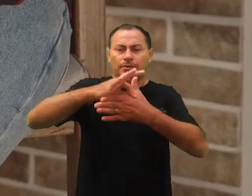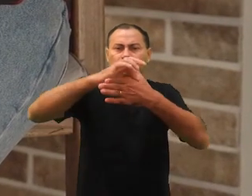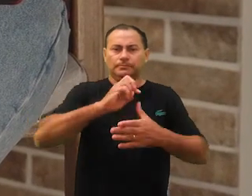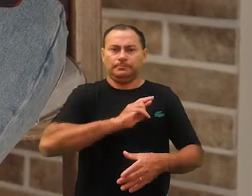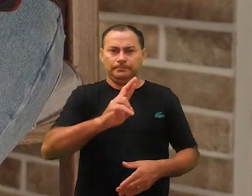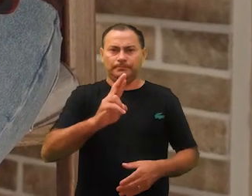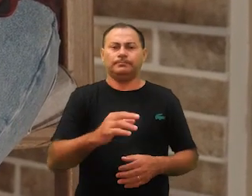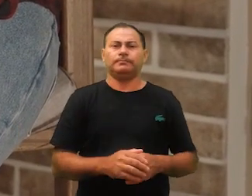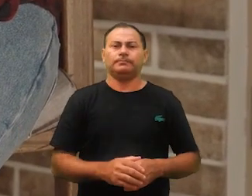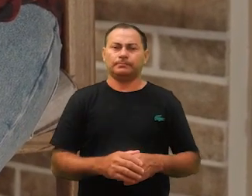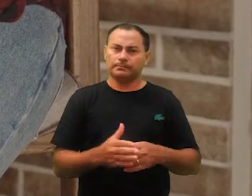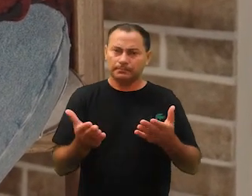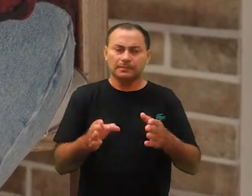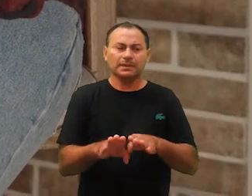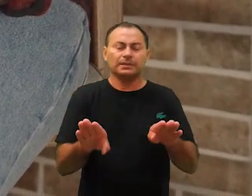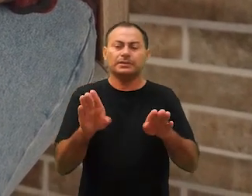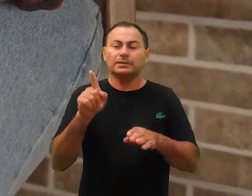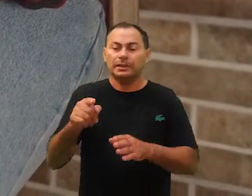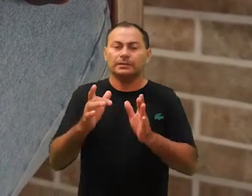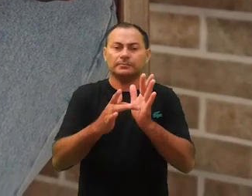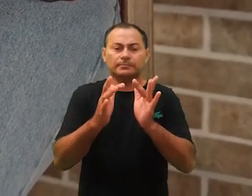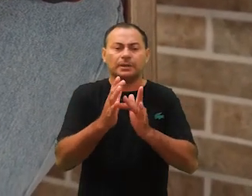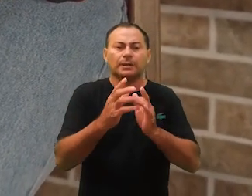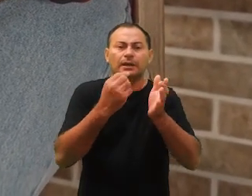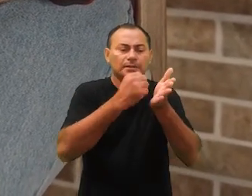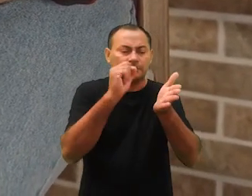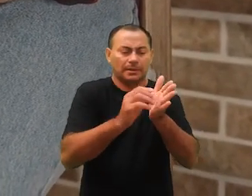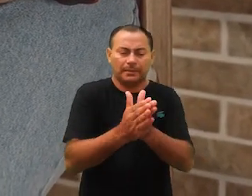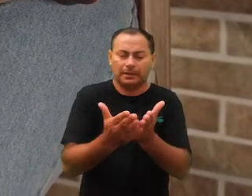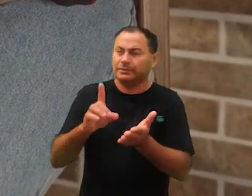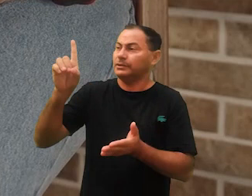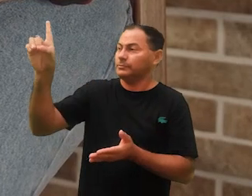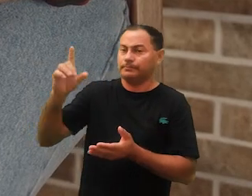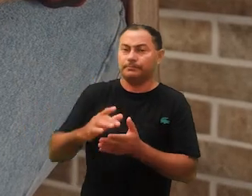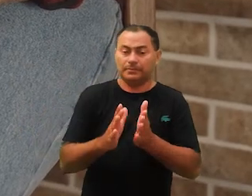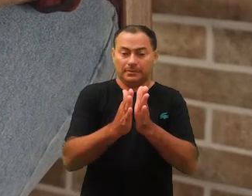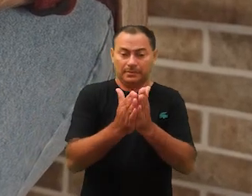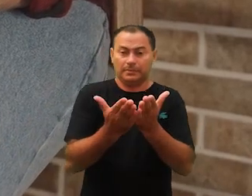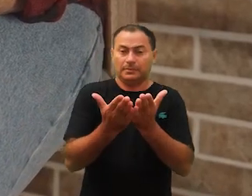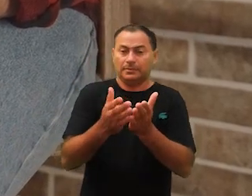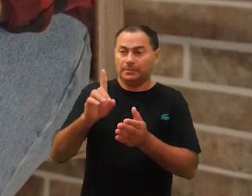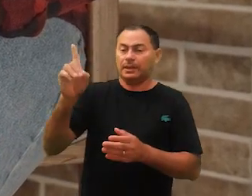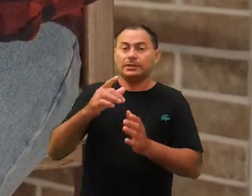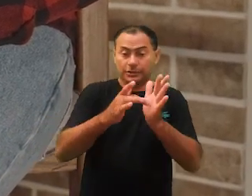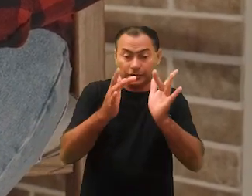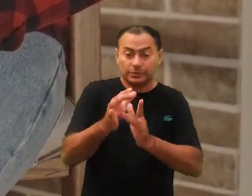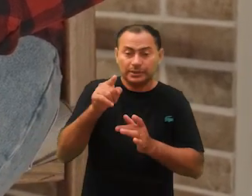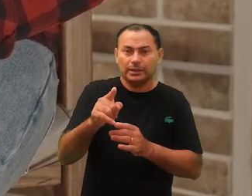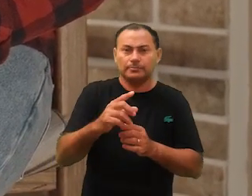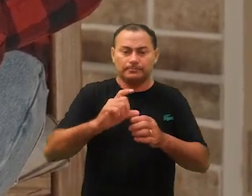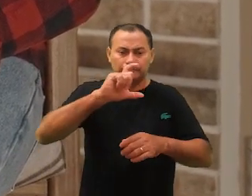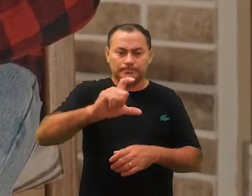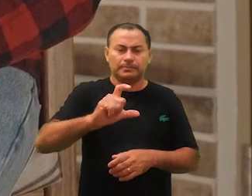os líderes religiosos e ele, na abordagem das Escrituras. Ele, Jesus.